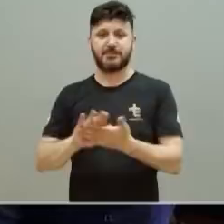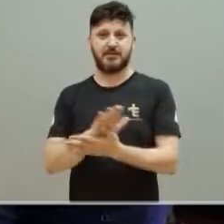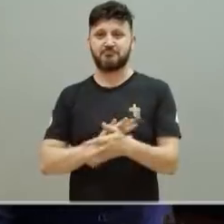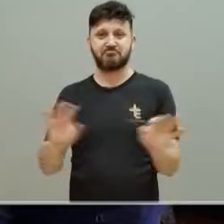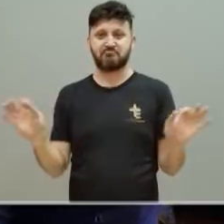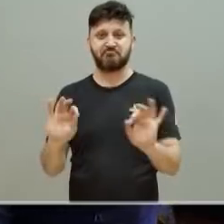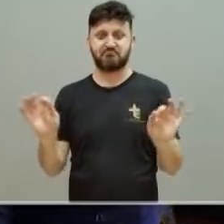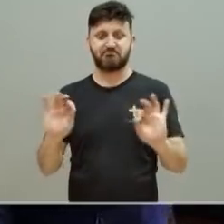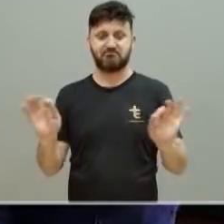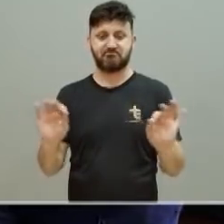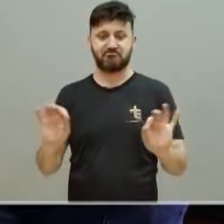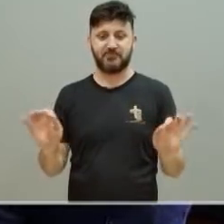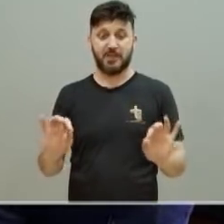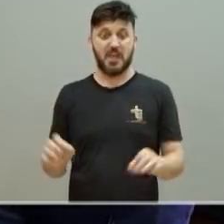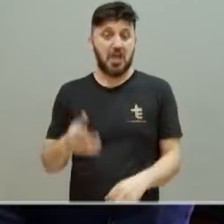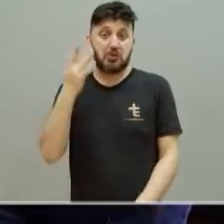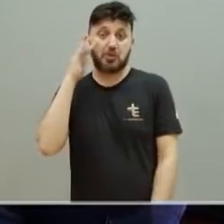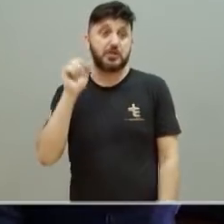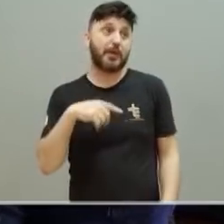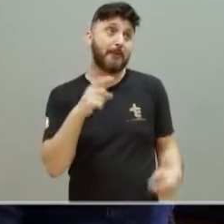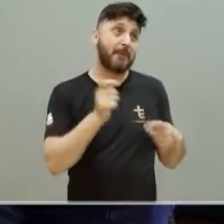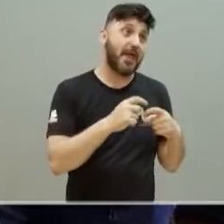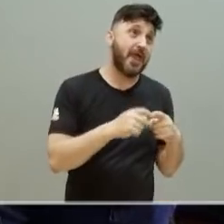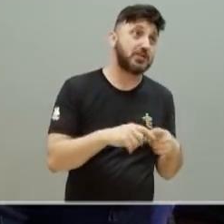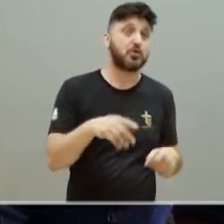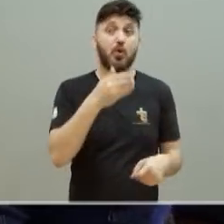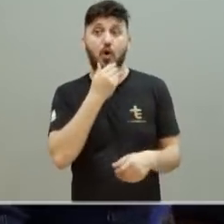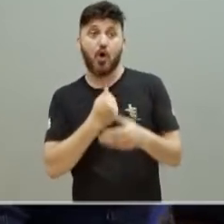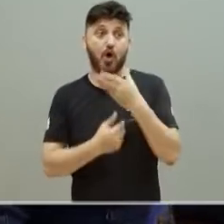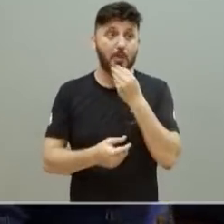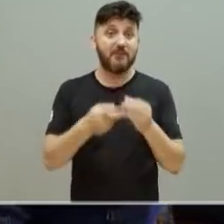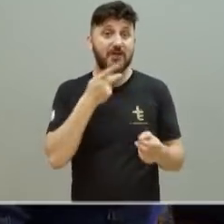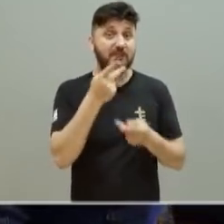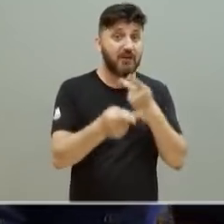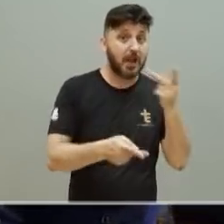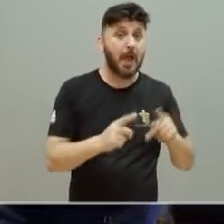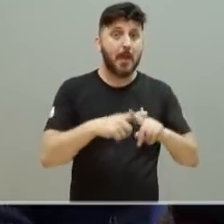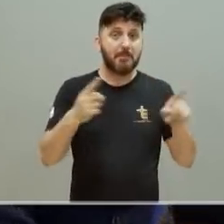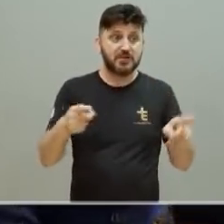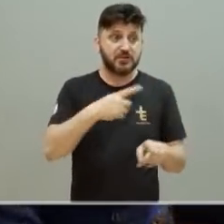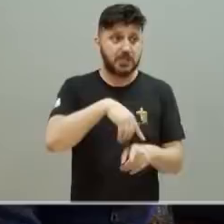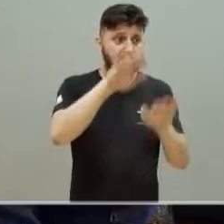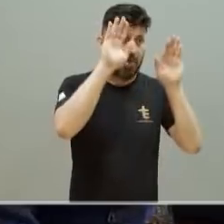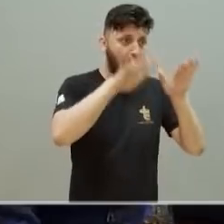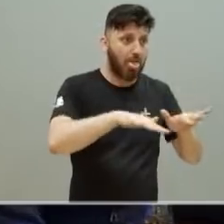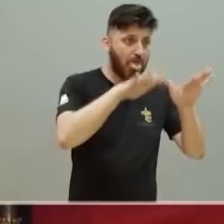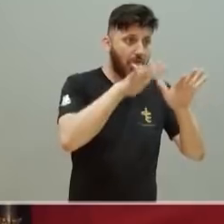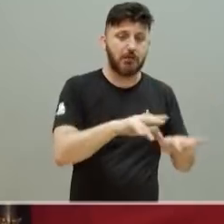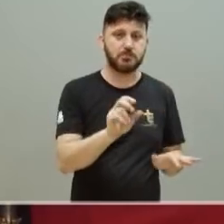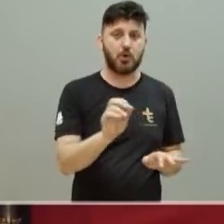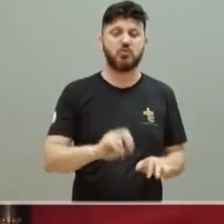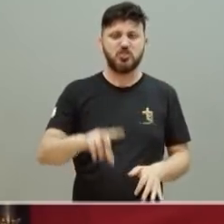sei o que homens disseram, mas esta mesma palavra que é a verdade para mim e você, e você diz que para aquele que crê,